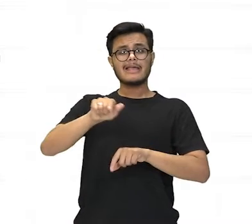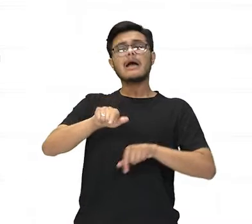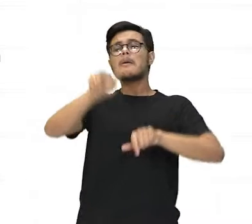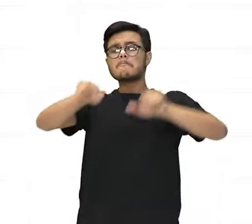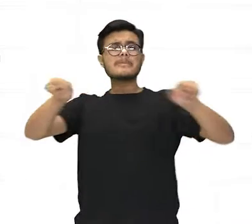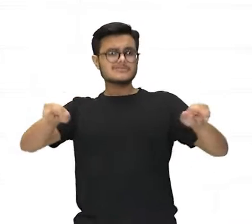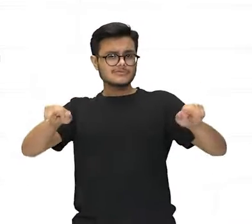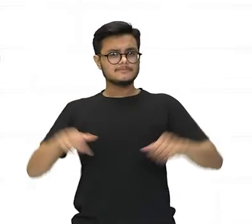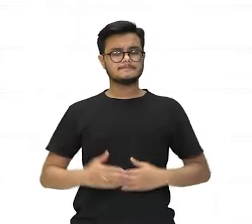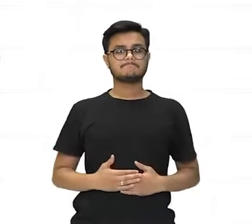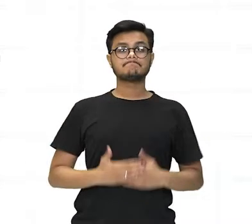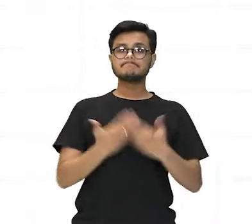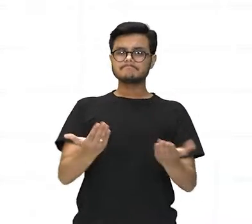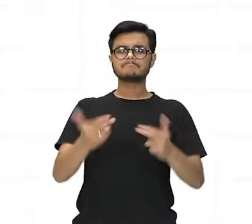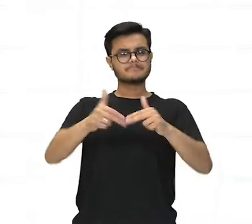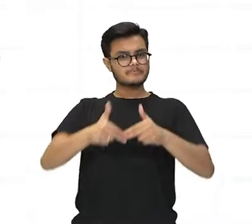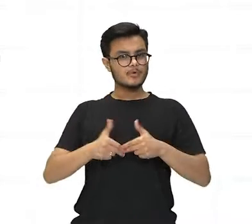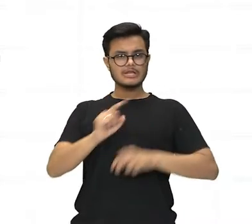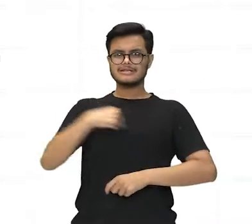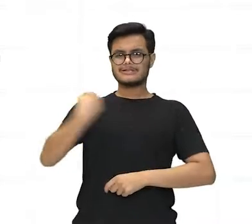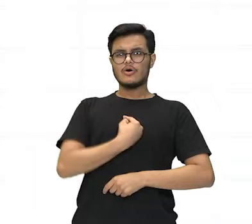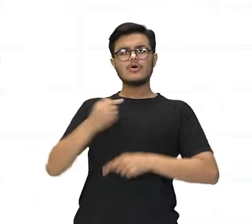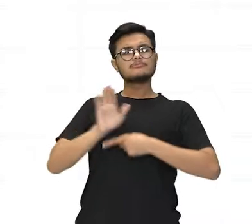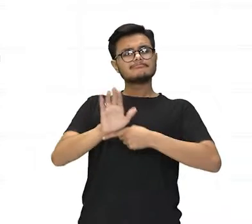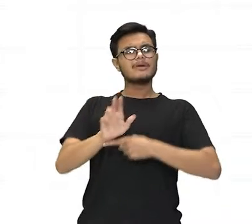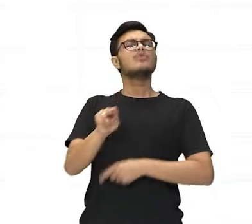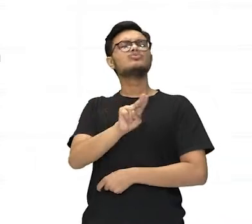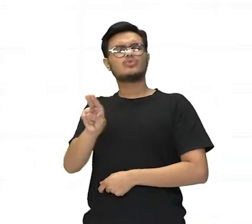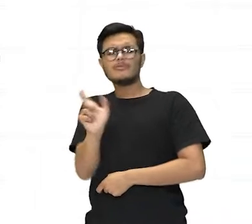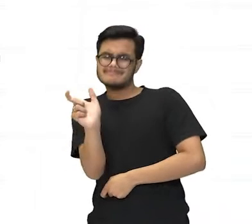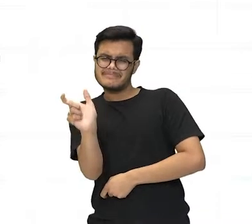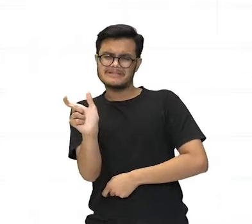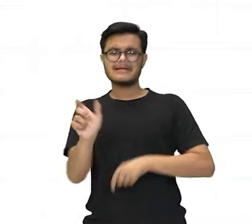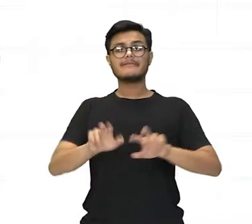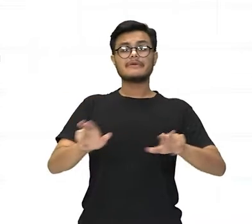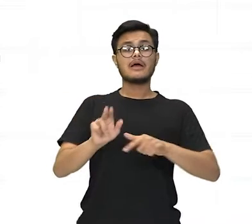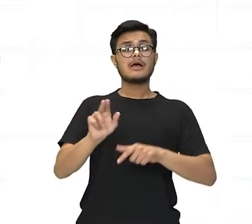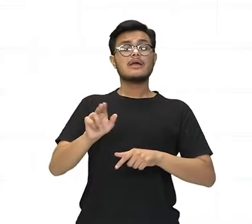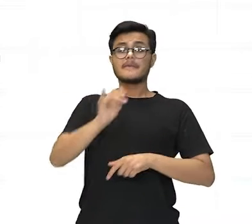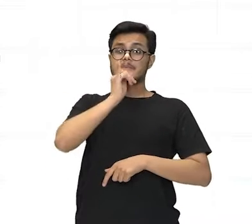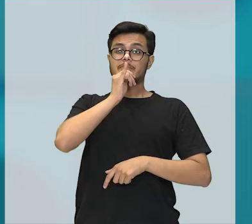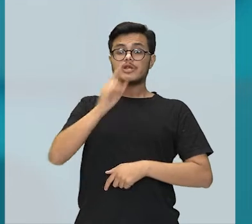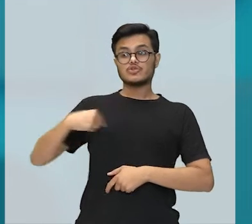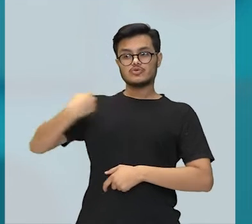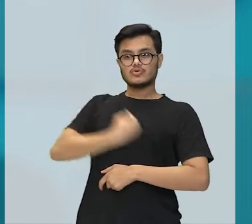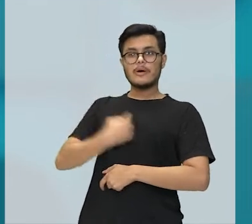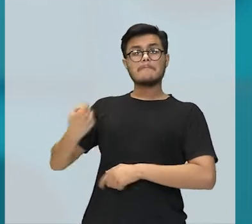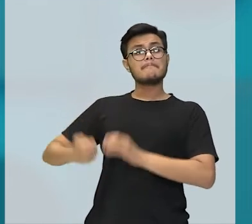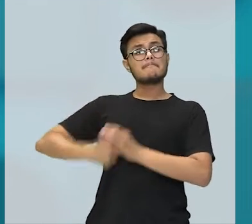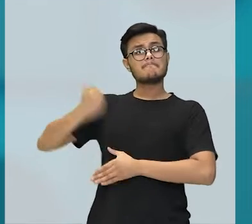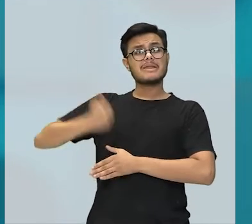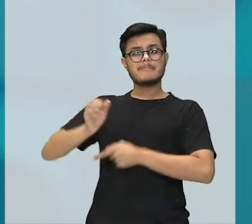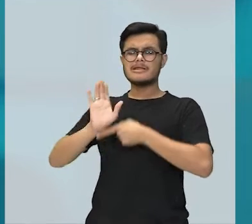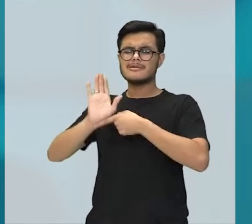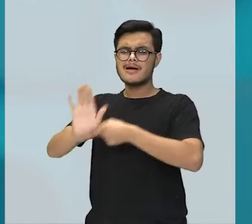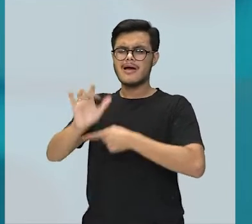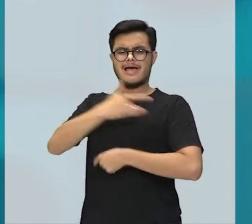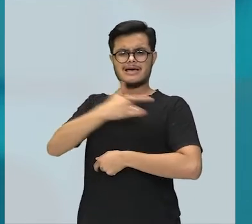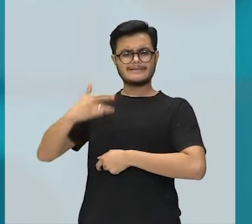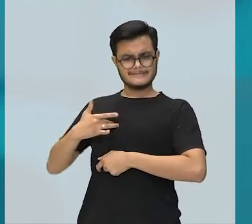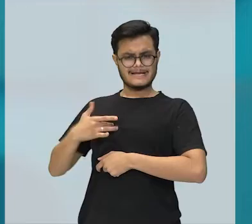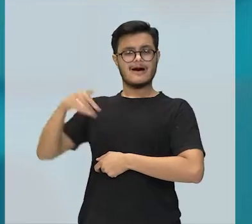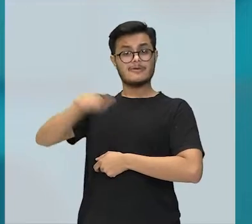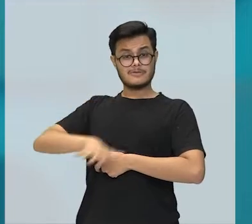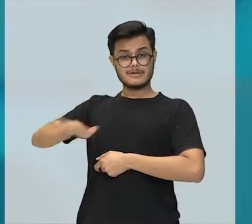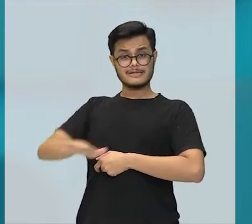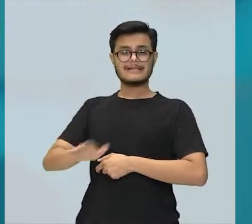Então, resumindo toda essa definição, os primeiros socorros são os primeiros cuidados que nós temos que ter com uma pessoa que